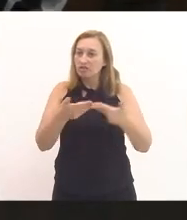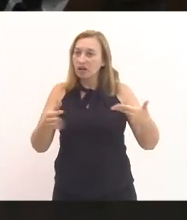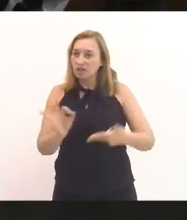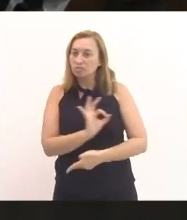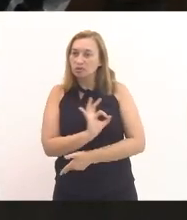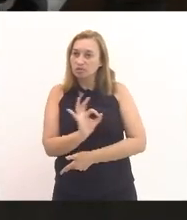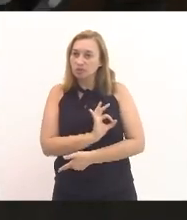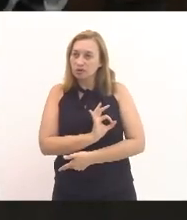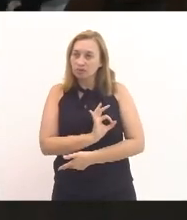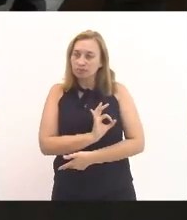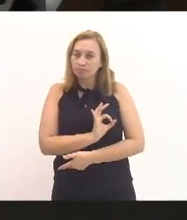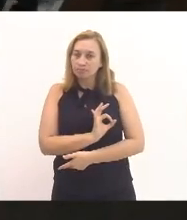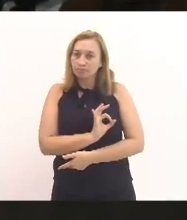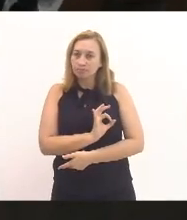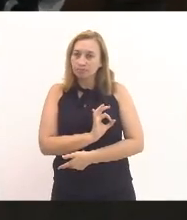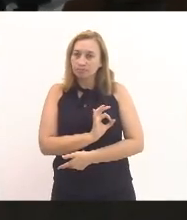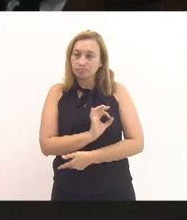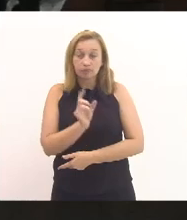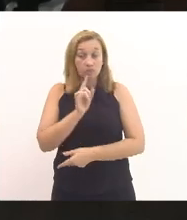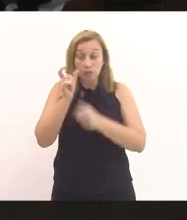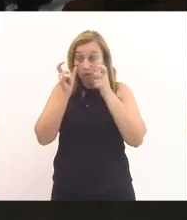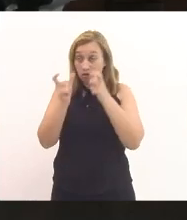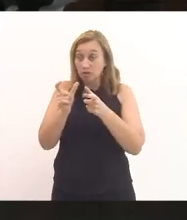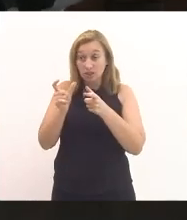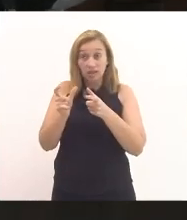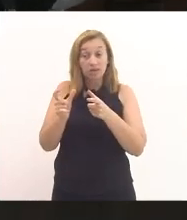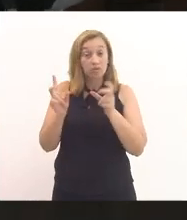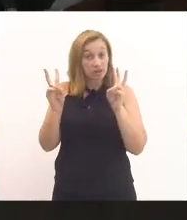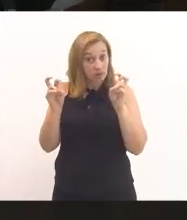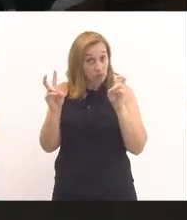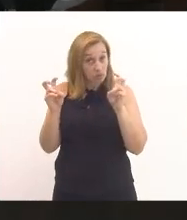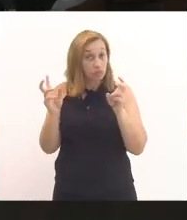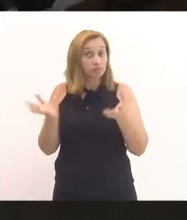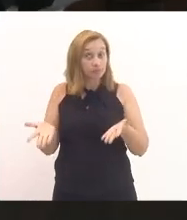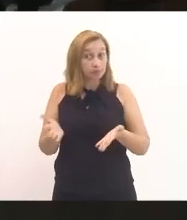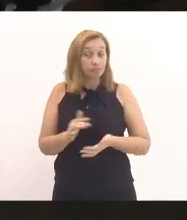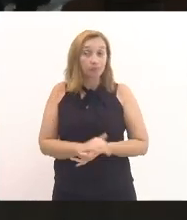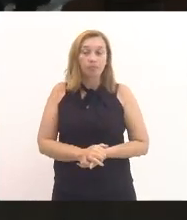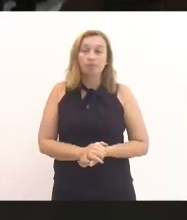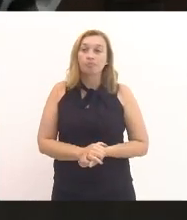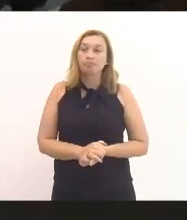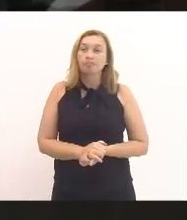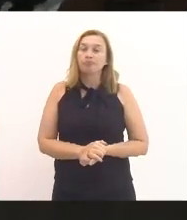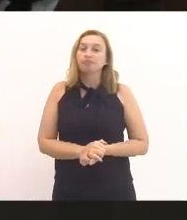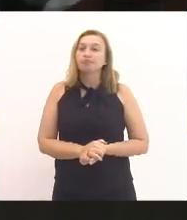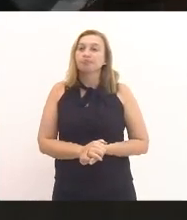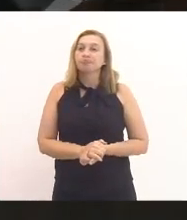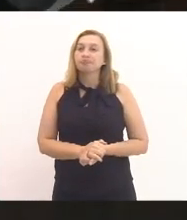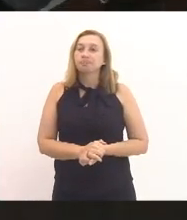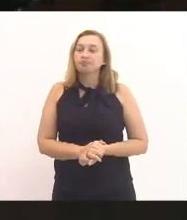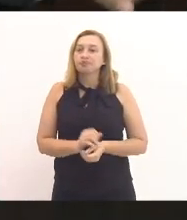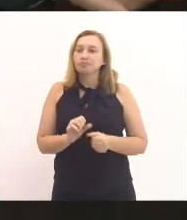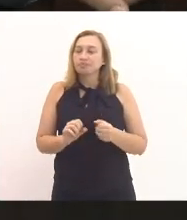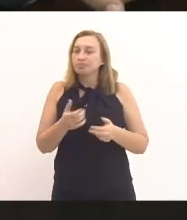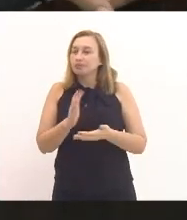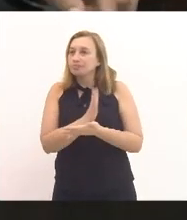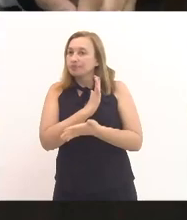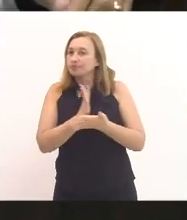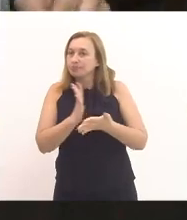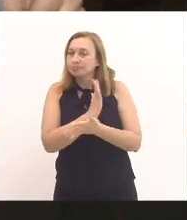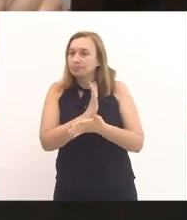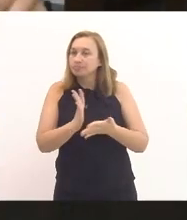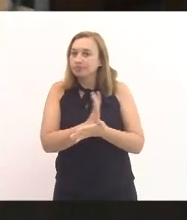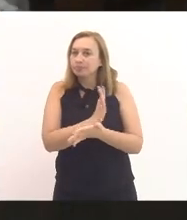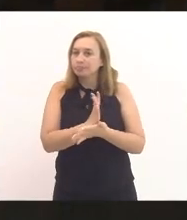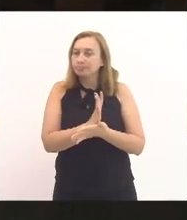policiais não se atentaram para isso ainda E é isso que faz com que muitas vezes